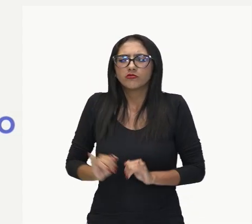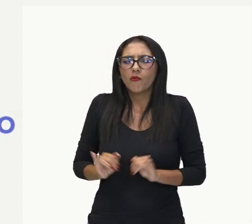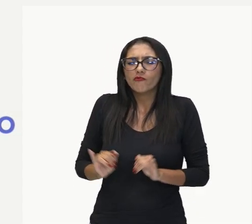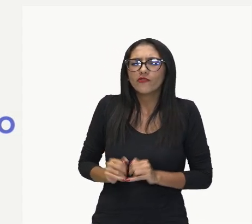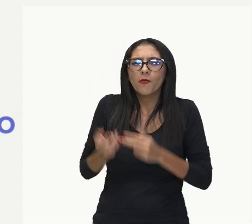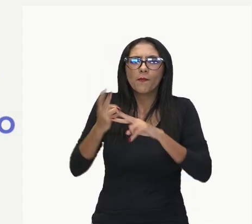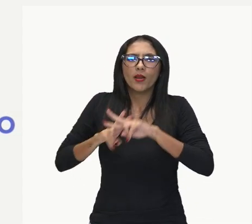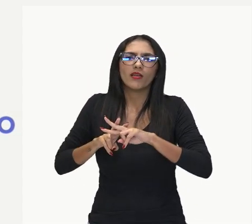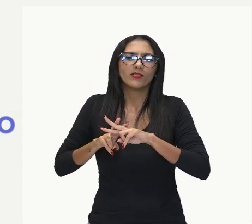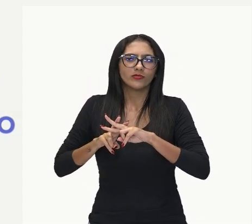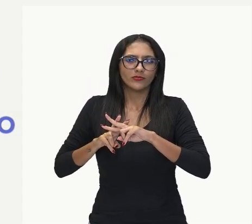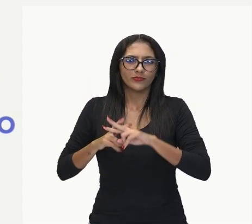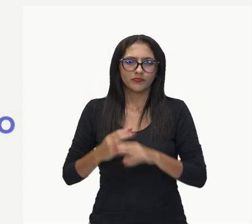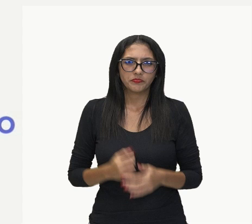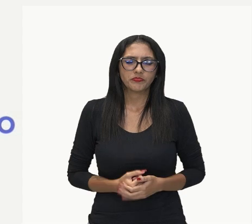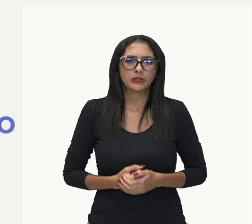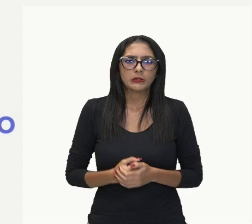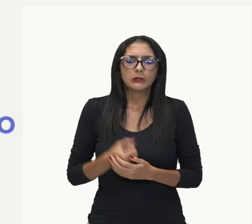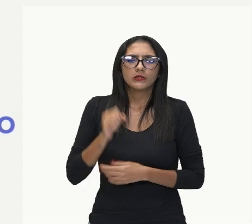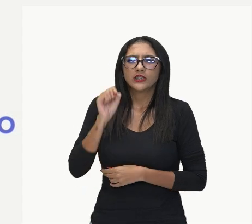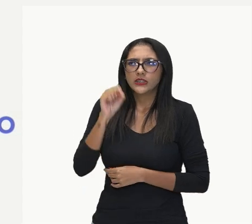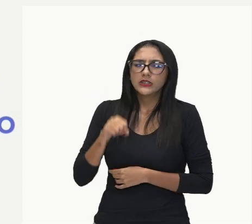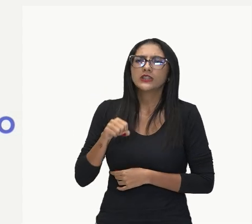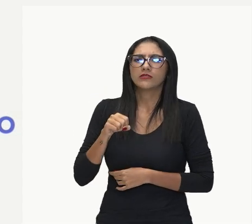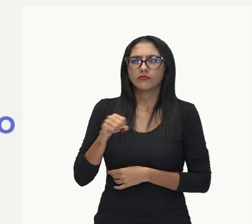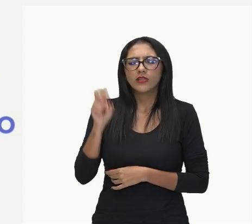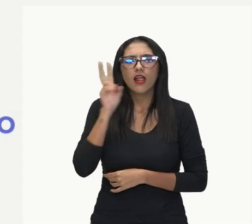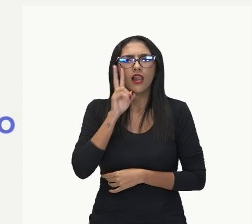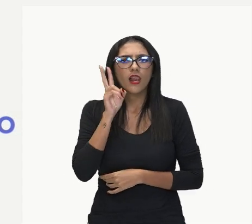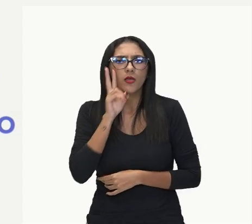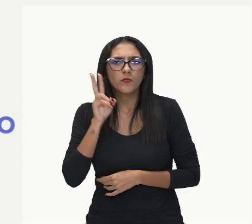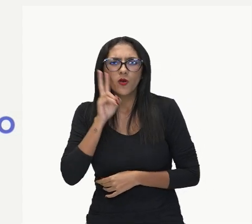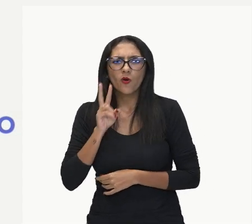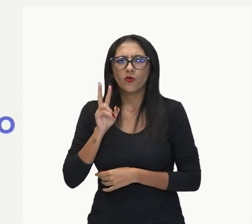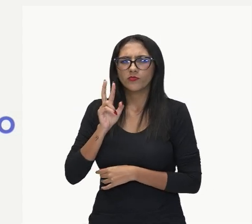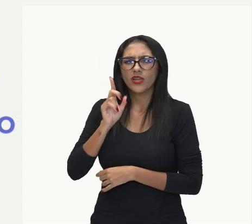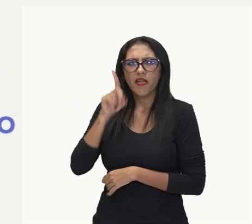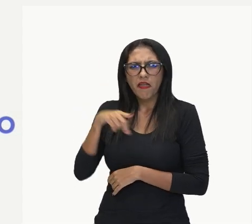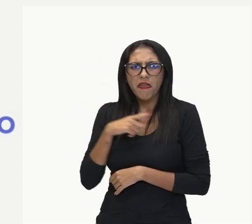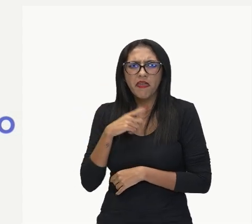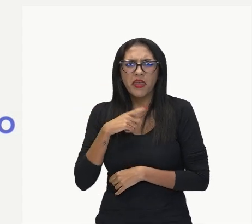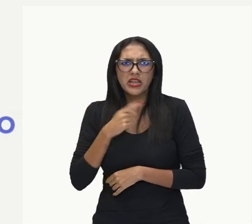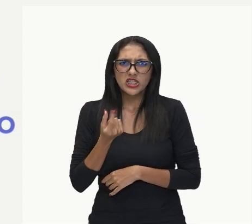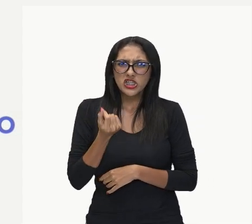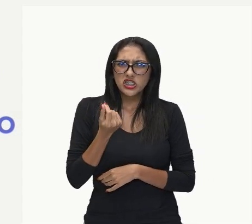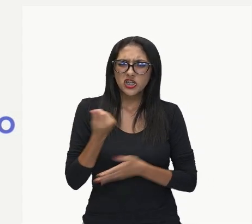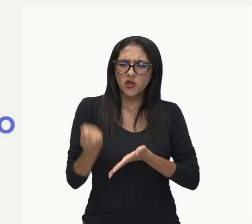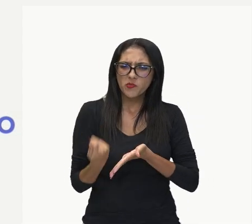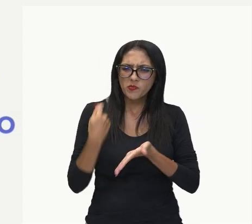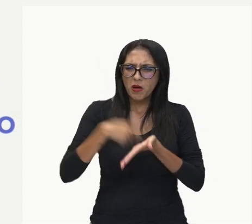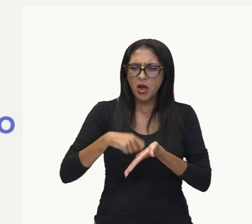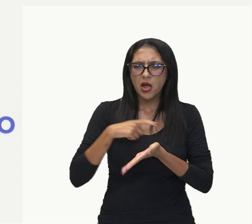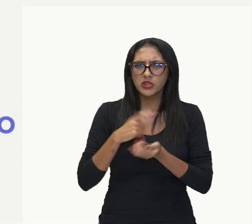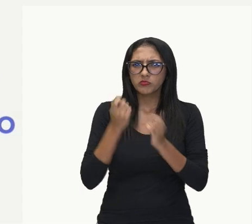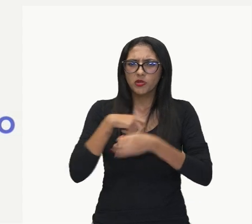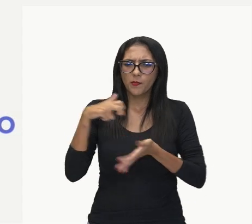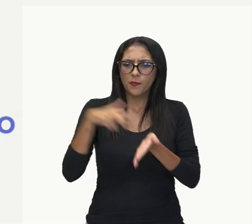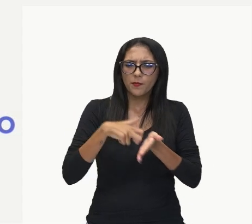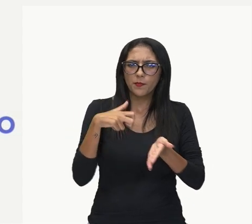cadeia. Sim, senhor. Aquilo ganhava dinheiro para maltratar as criaturas